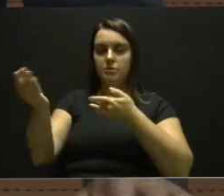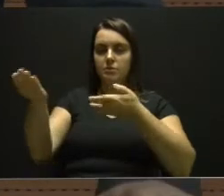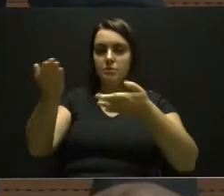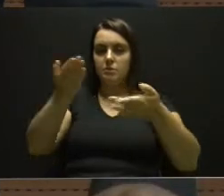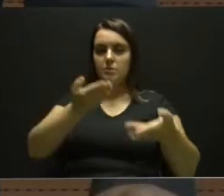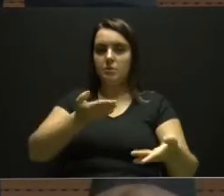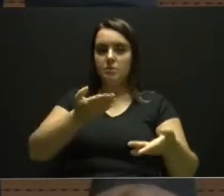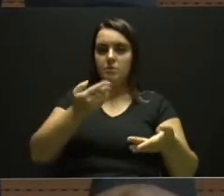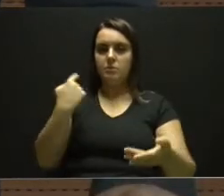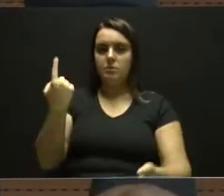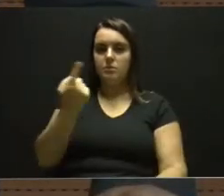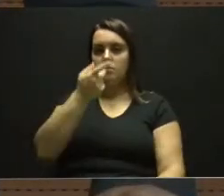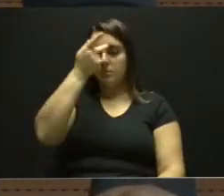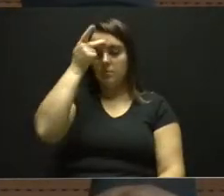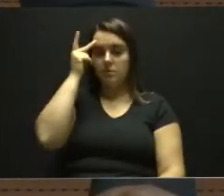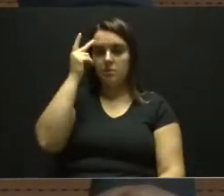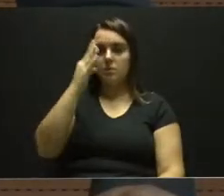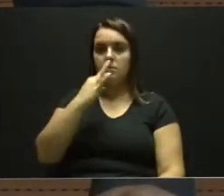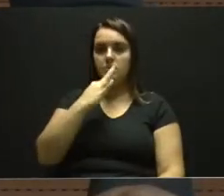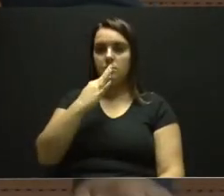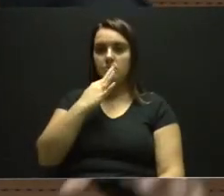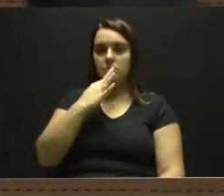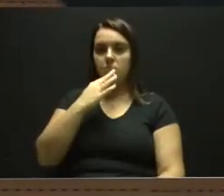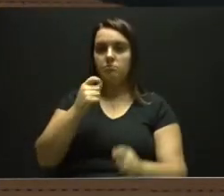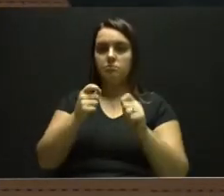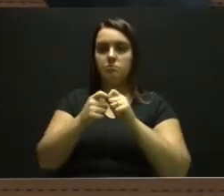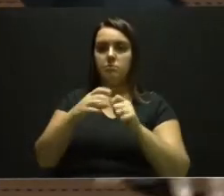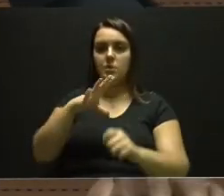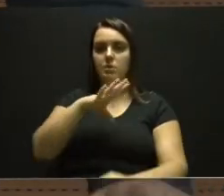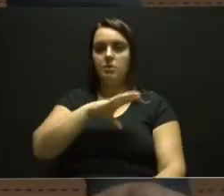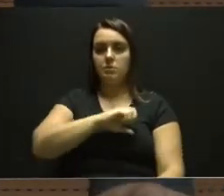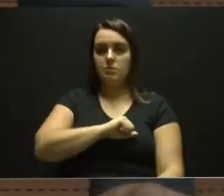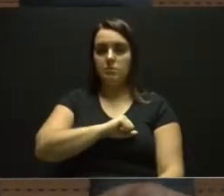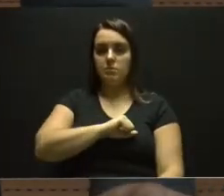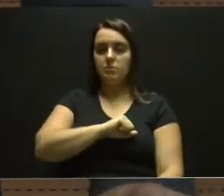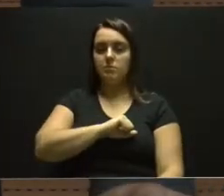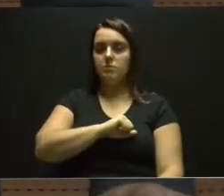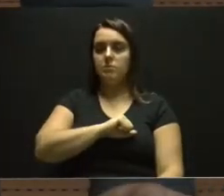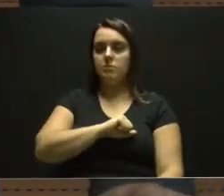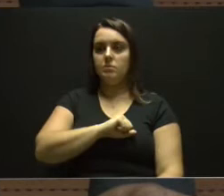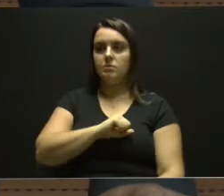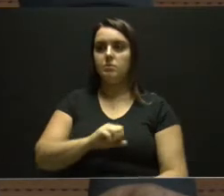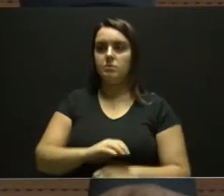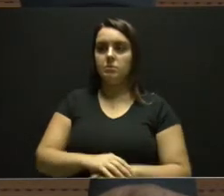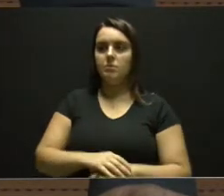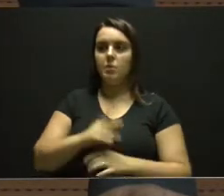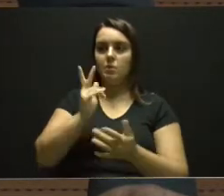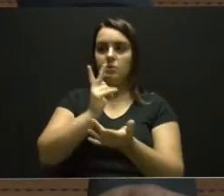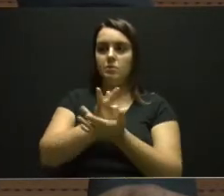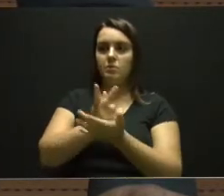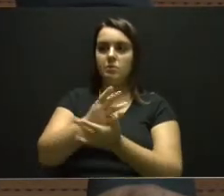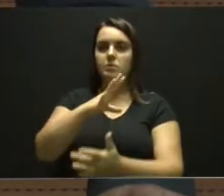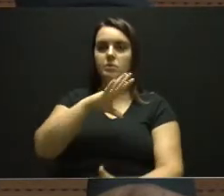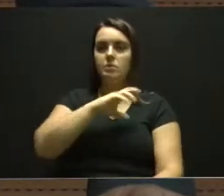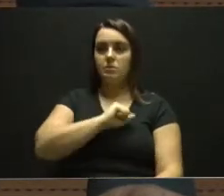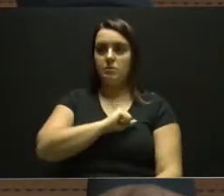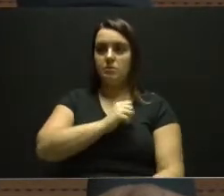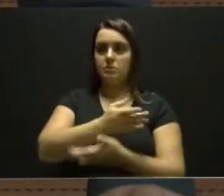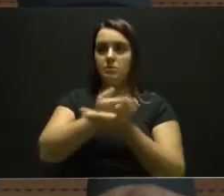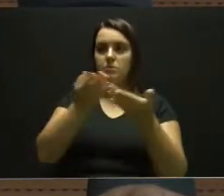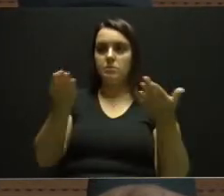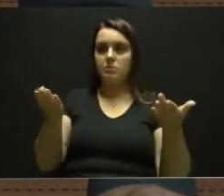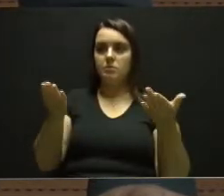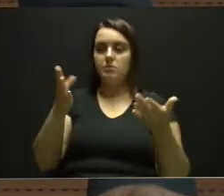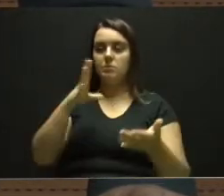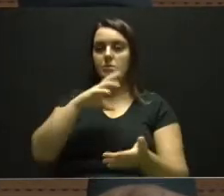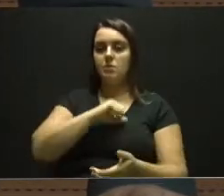conhecendo eu sempre fiz por amor gosto lima e vou continuar fazendo por amor eu